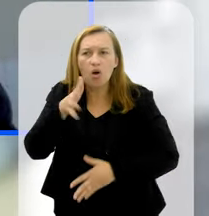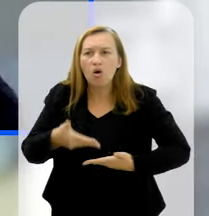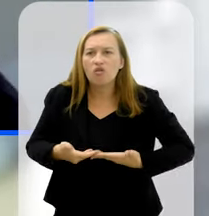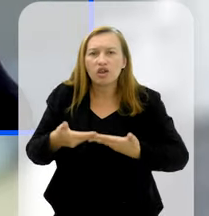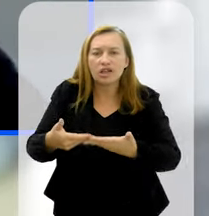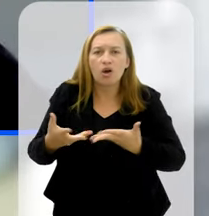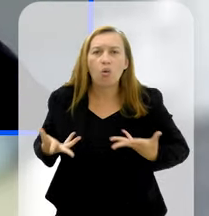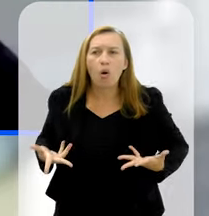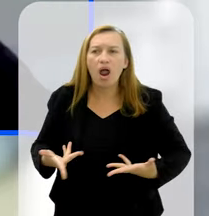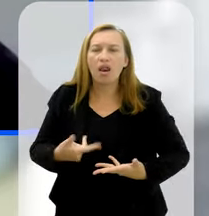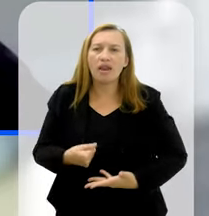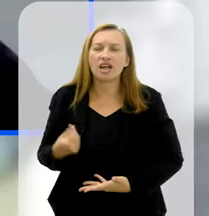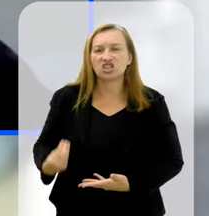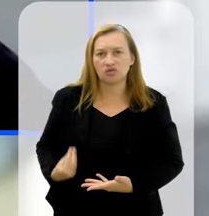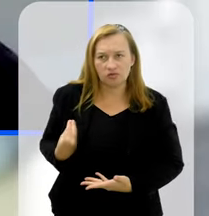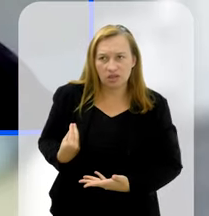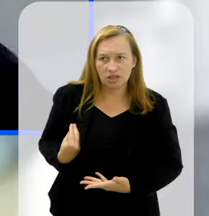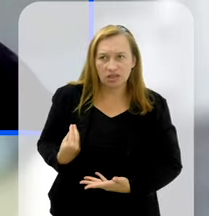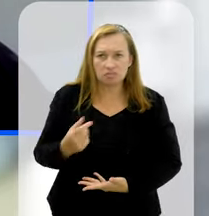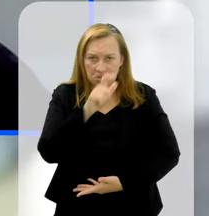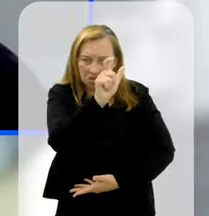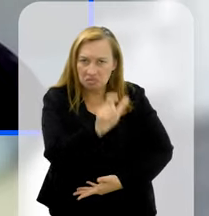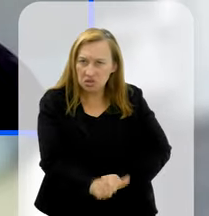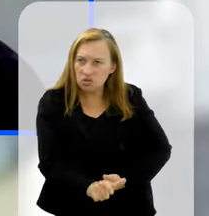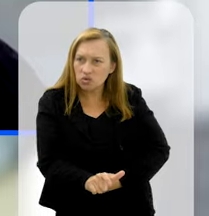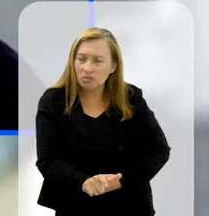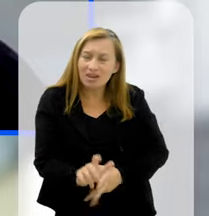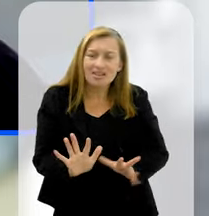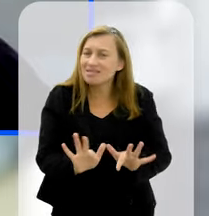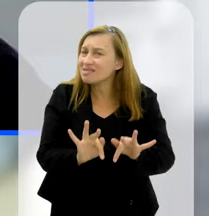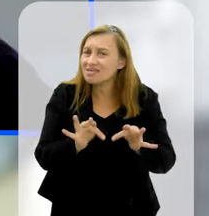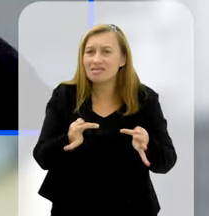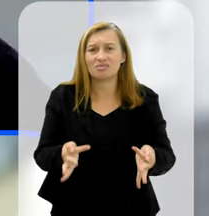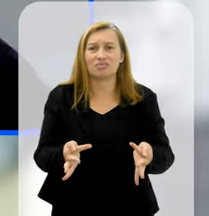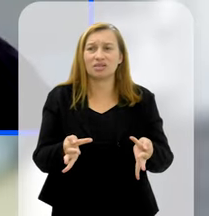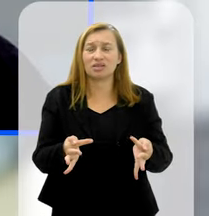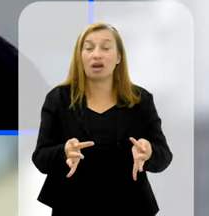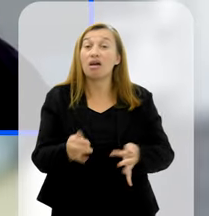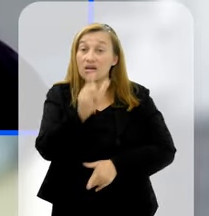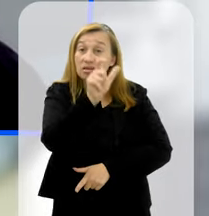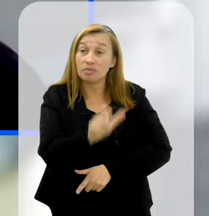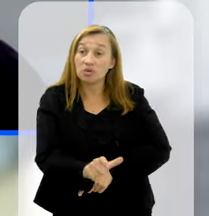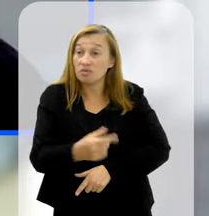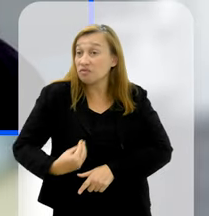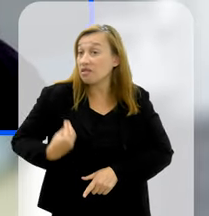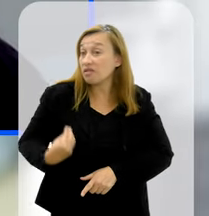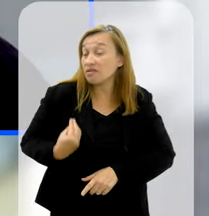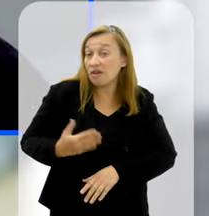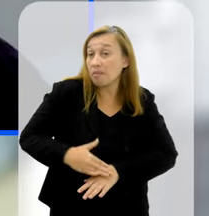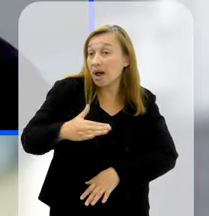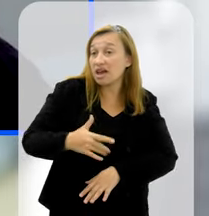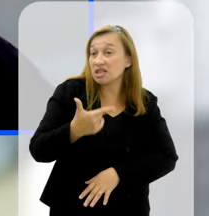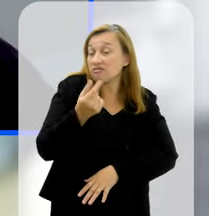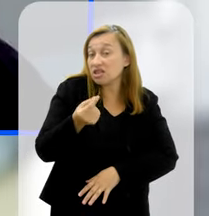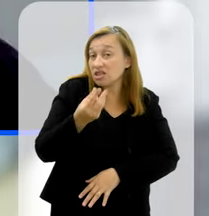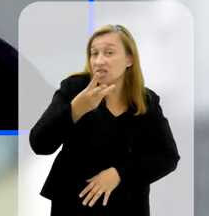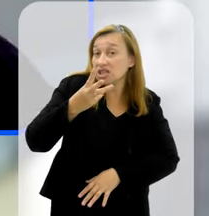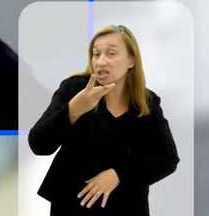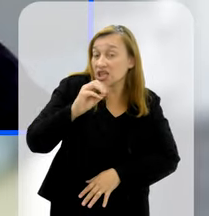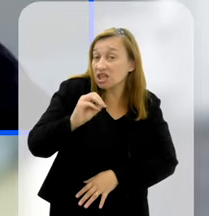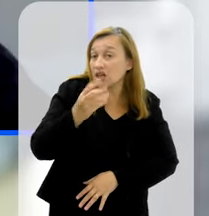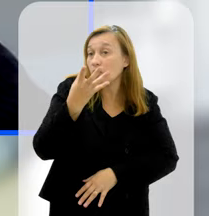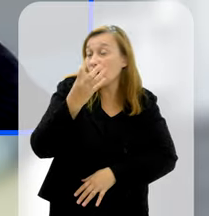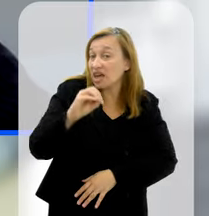é oferecer qualidade de vida para essa pessoa, por um fato muito simples. Essa pessoa vai viver mais 20, 30,